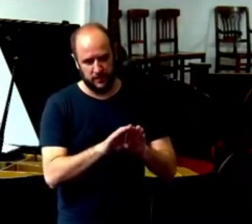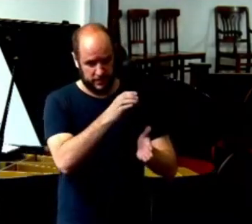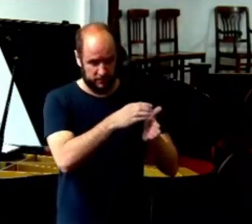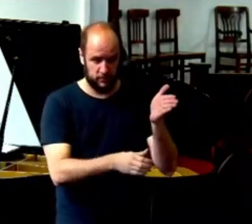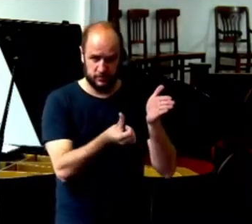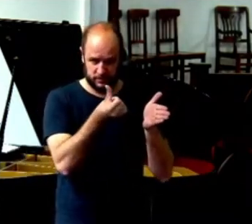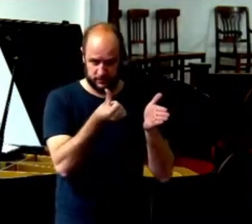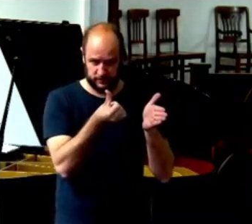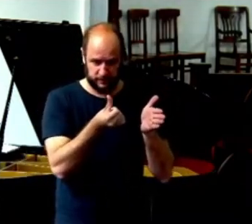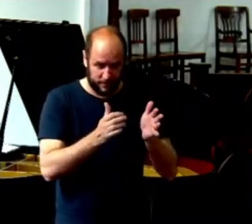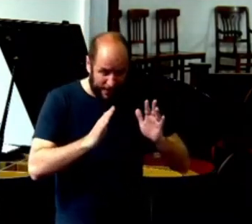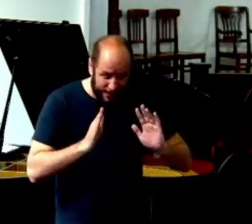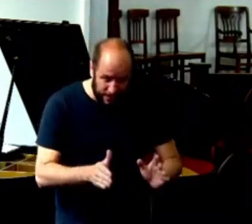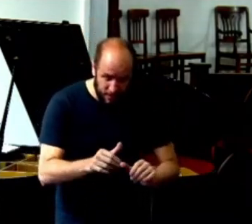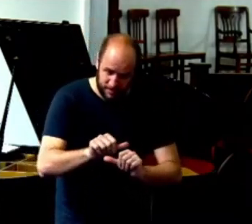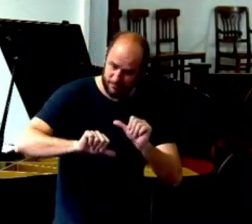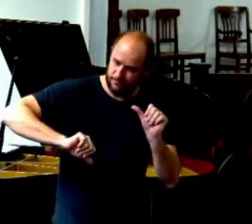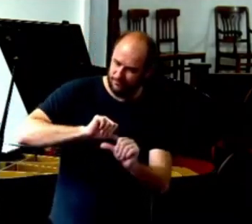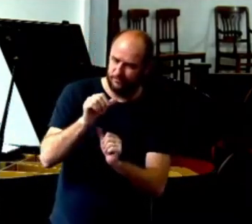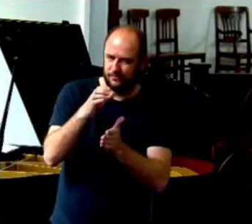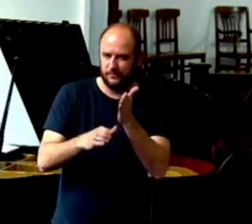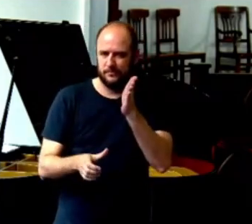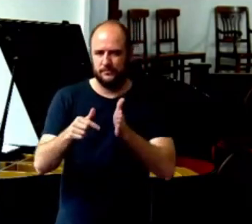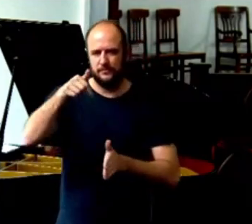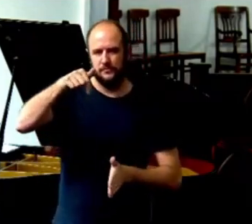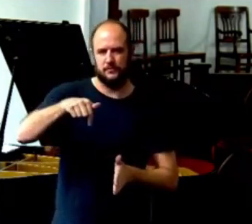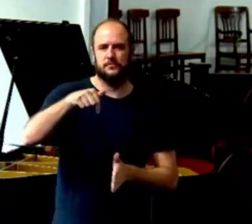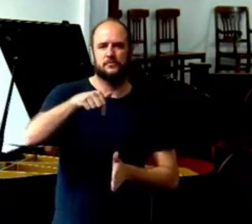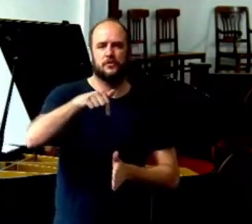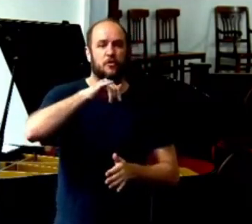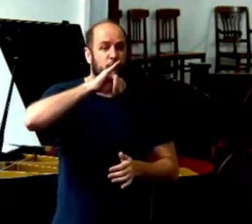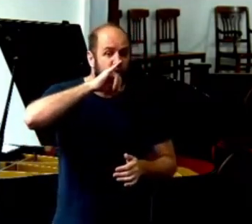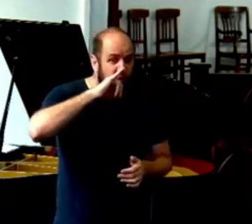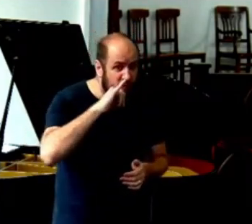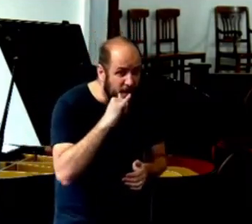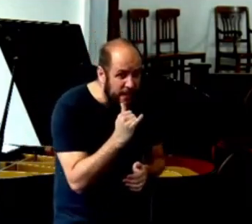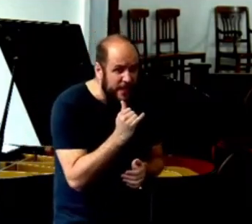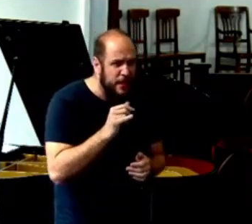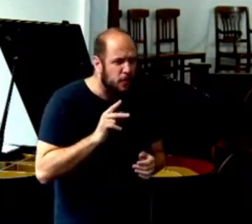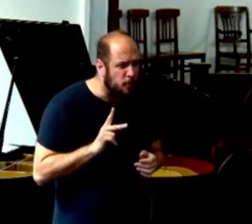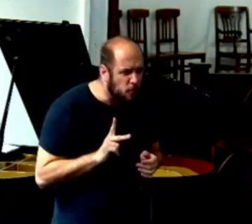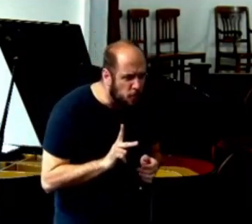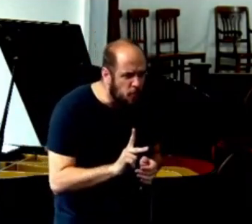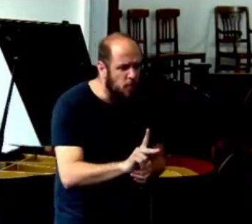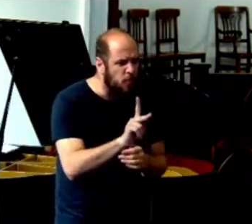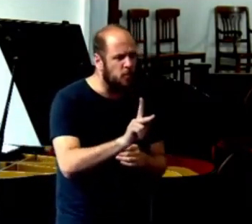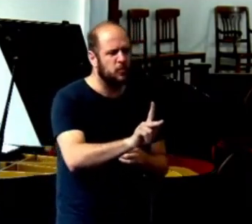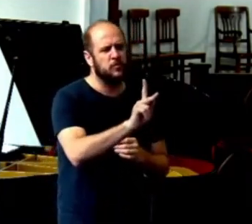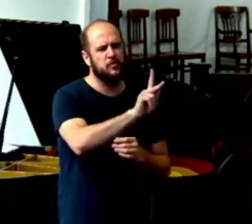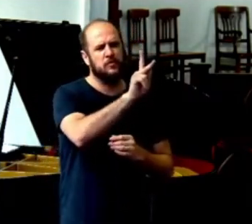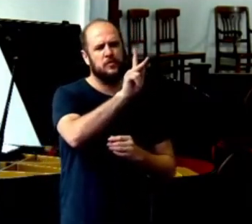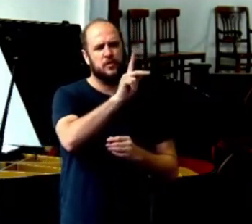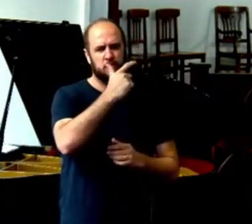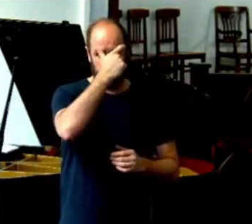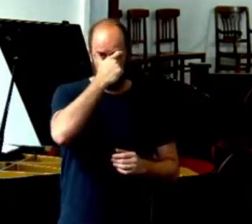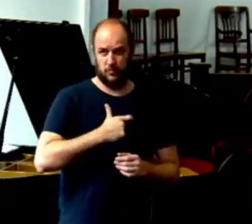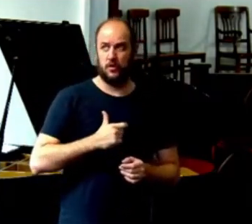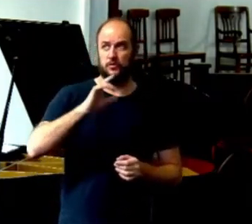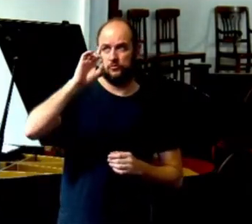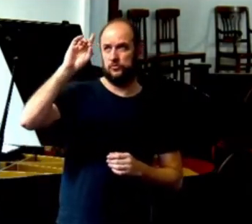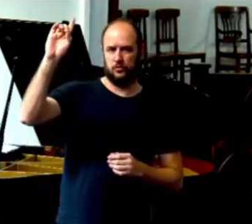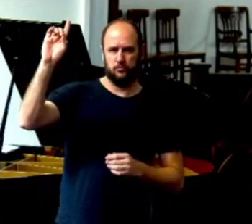Evangelho de Mateus, que vai enfatizar, ou vai continuar enfatizando o caráter